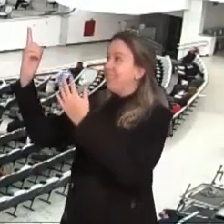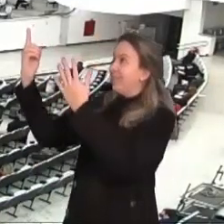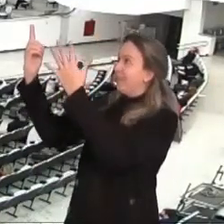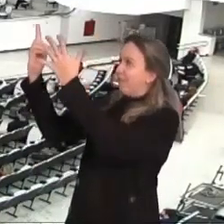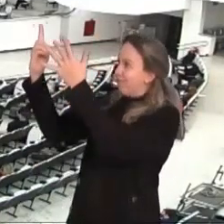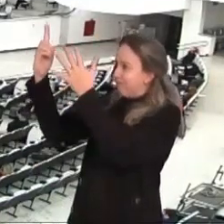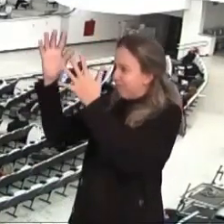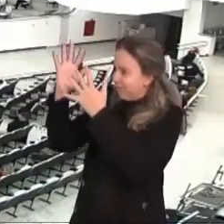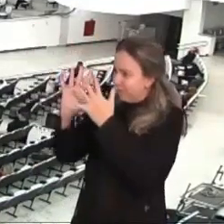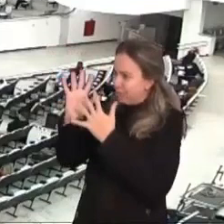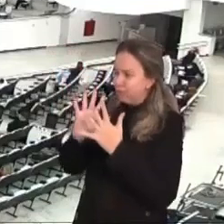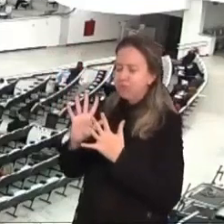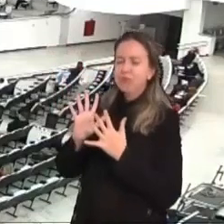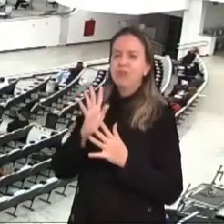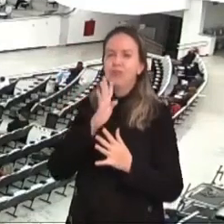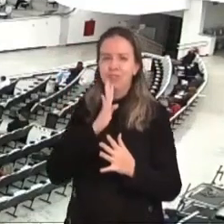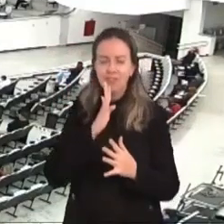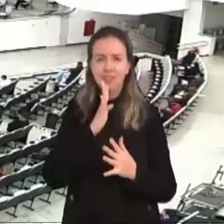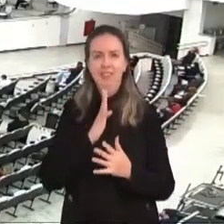Tem alguém preso aqui?